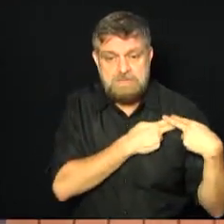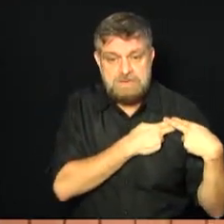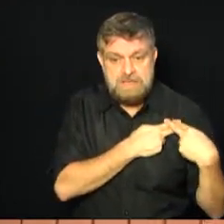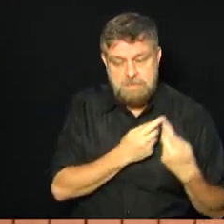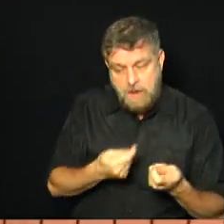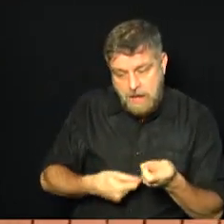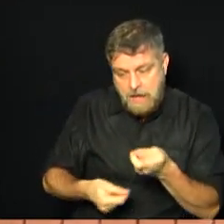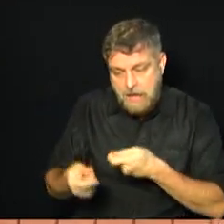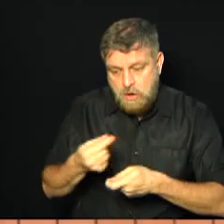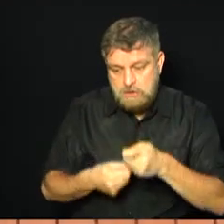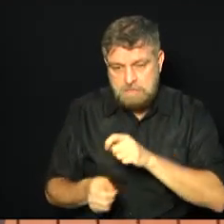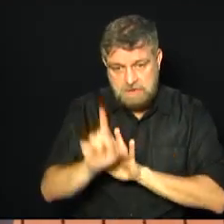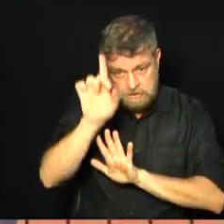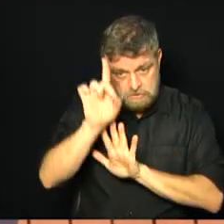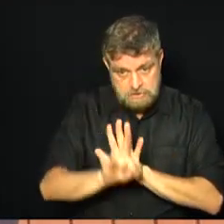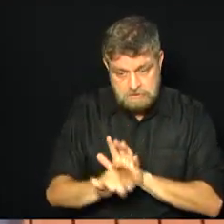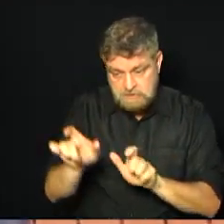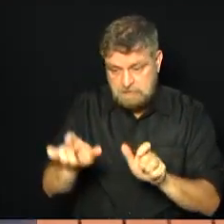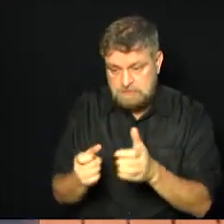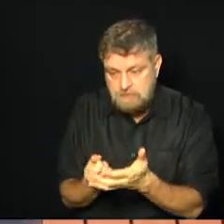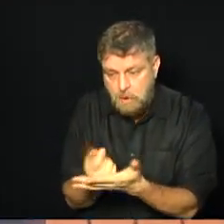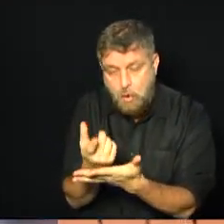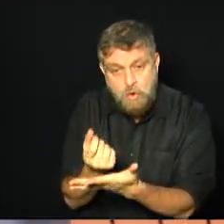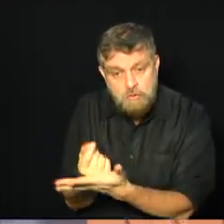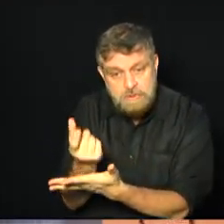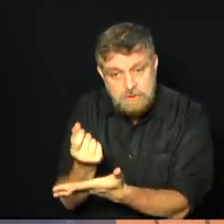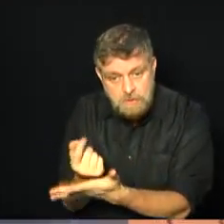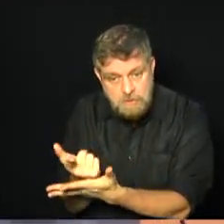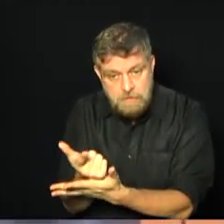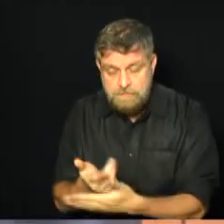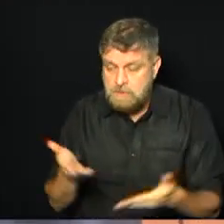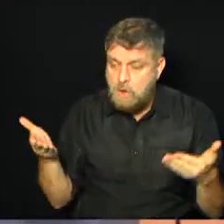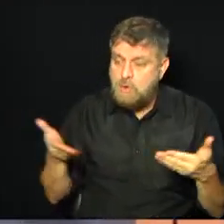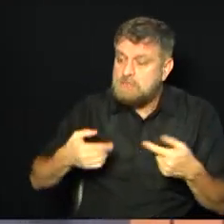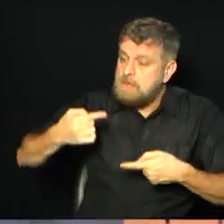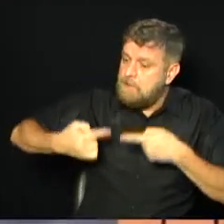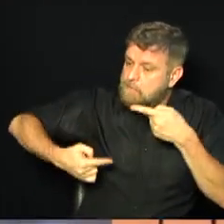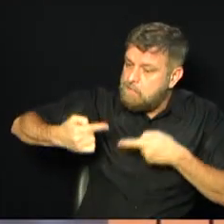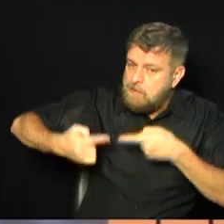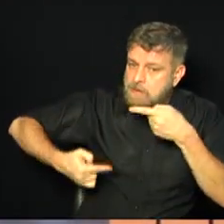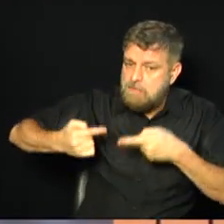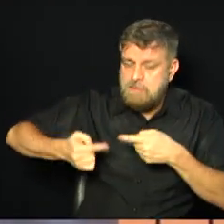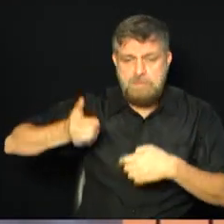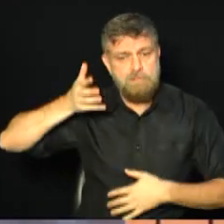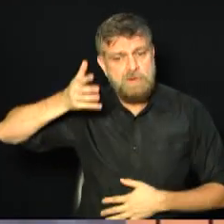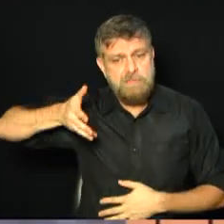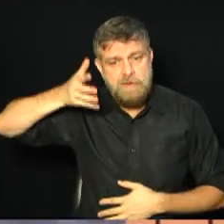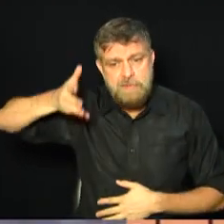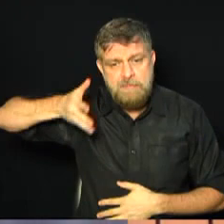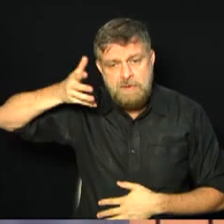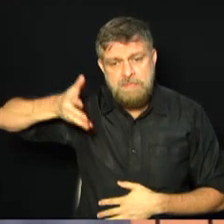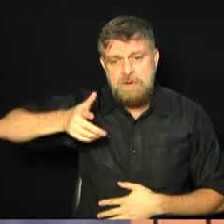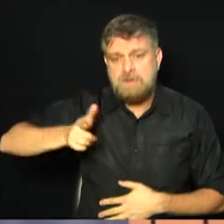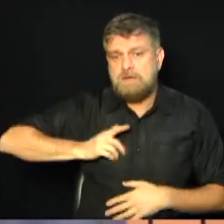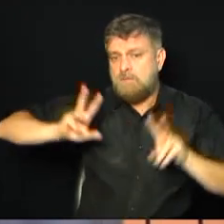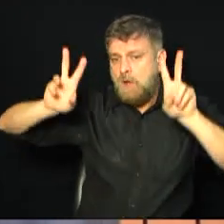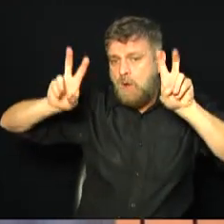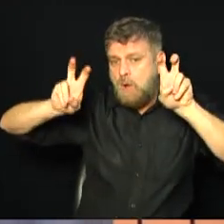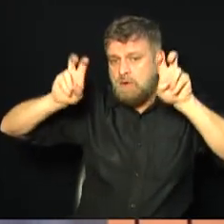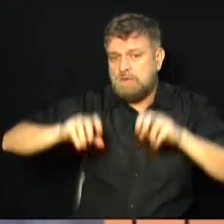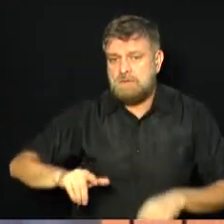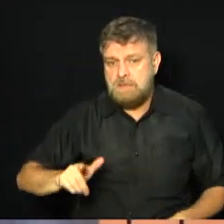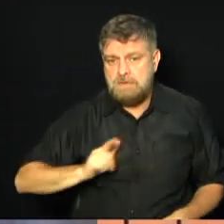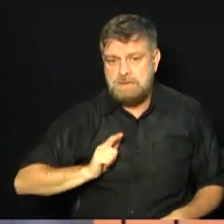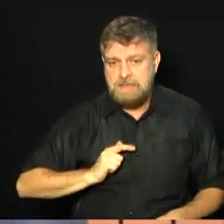dos Direitos do Consumidor. Vereador, hoje foi debatido aqui, foi discutido o tema